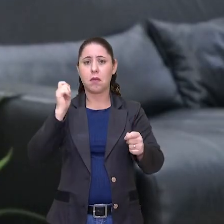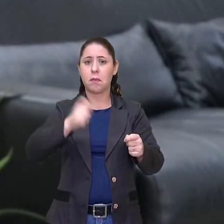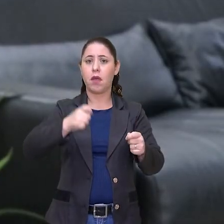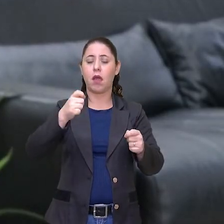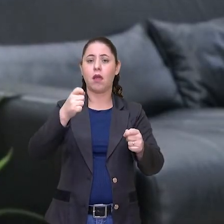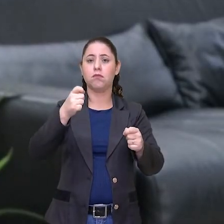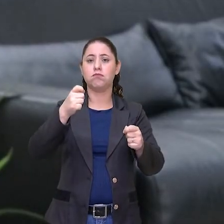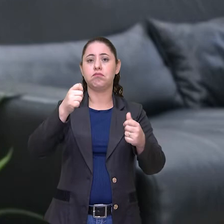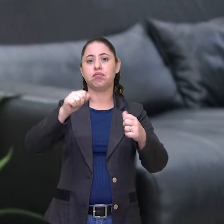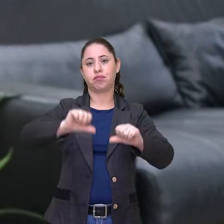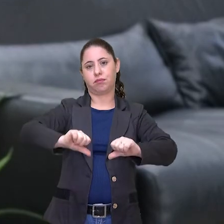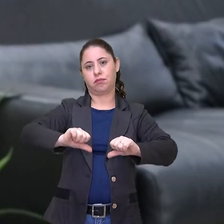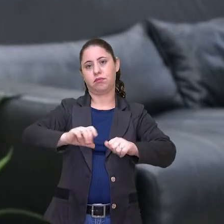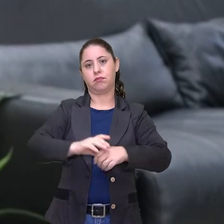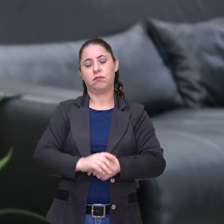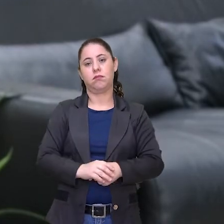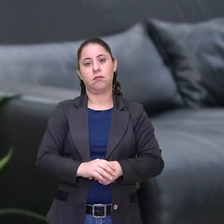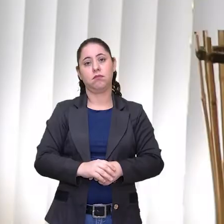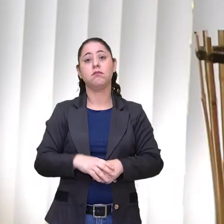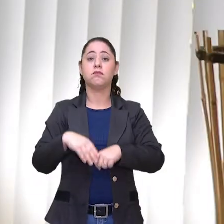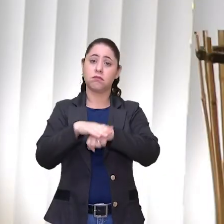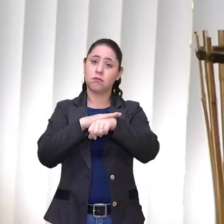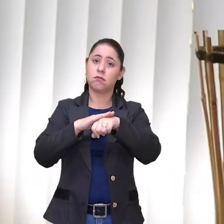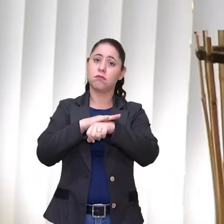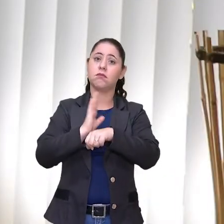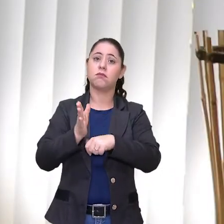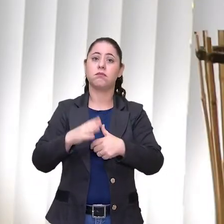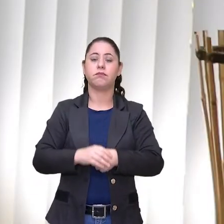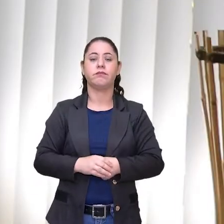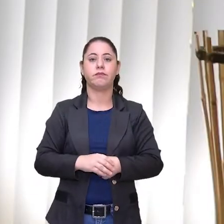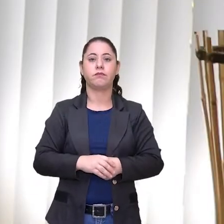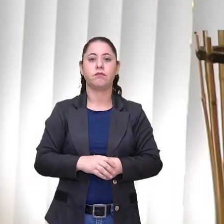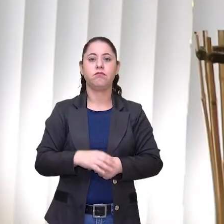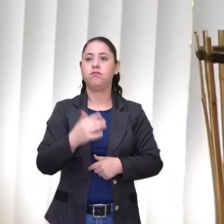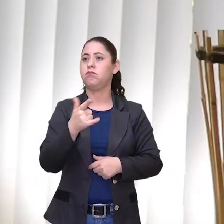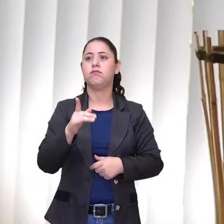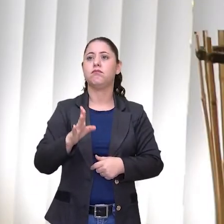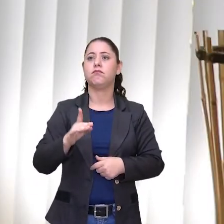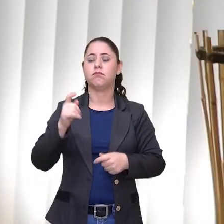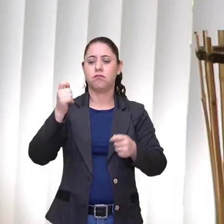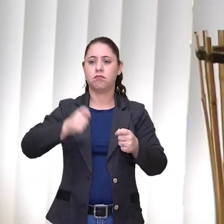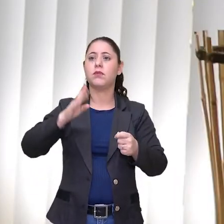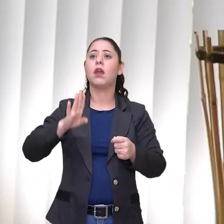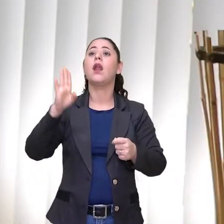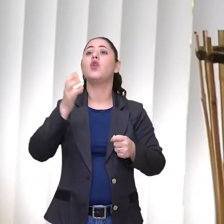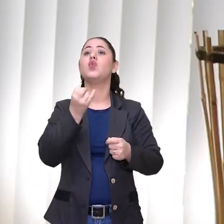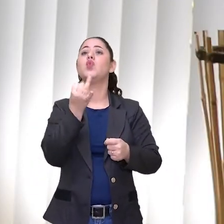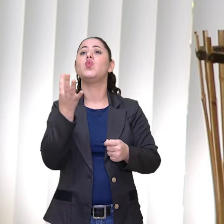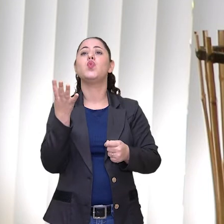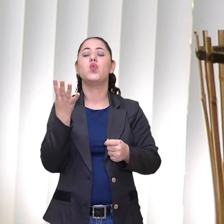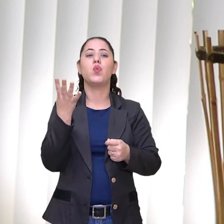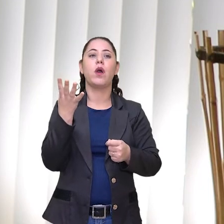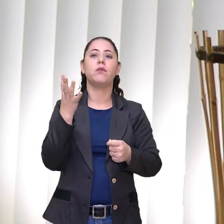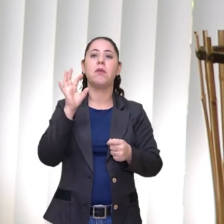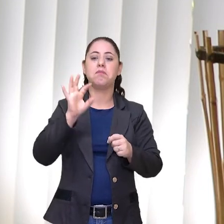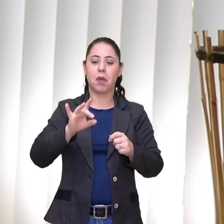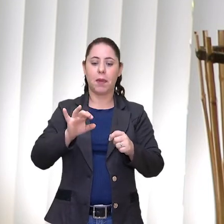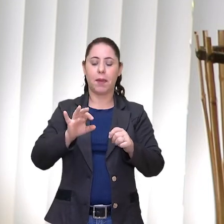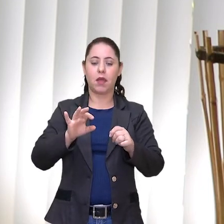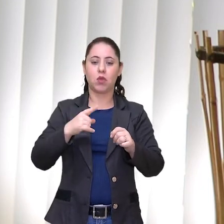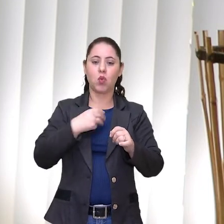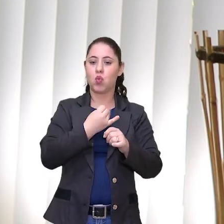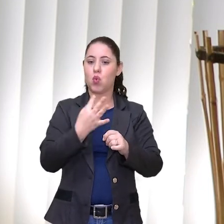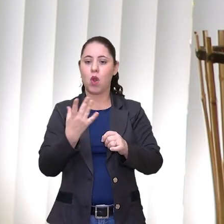o leilão é negativo? É a situação que nós conversamos, onde não há lances, não se alcança